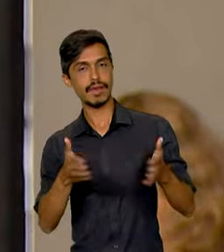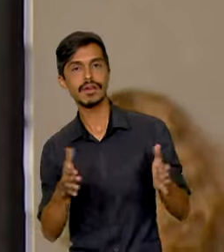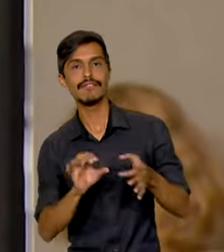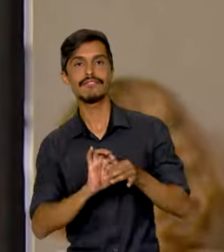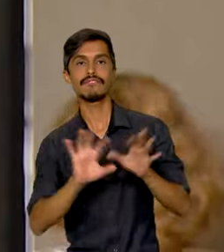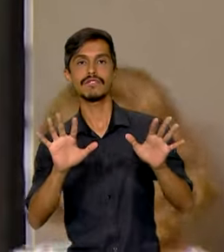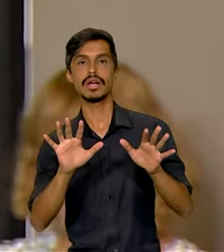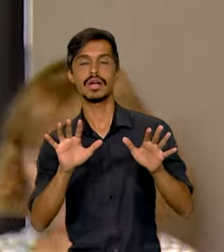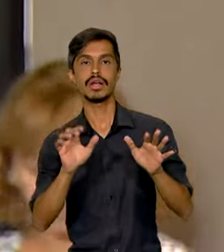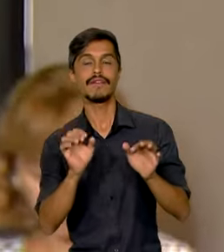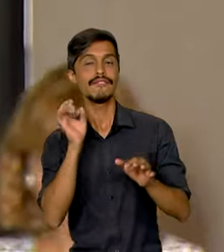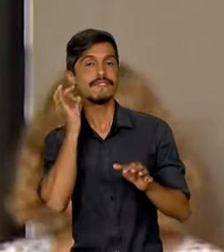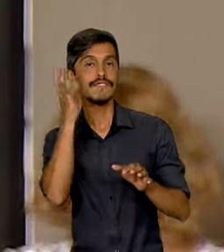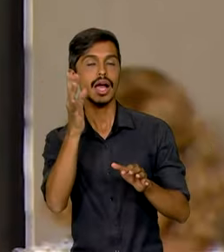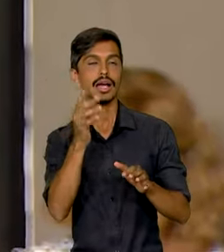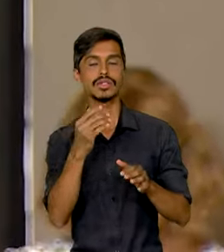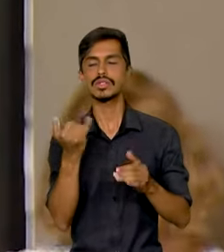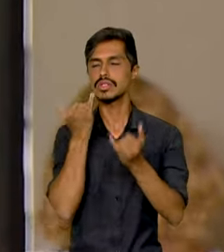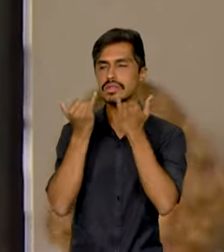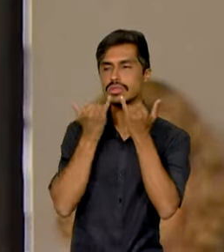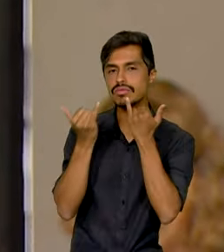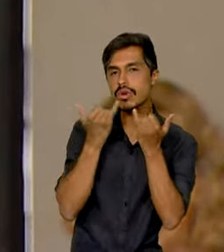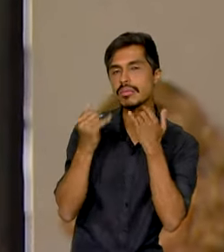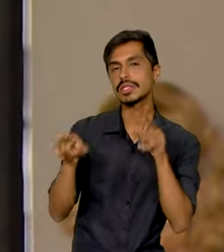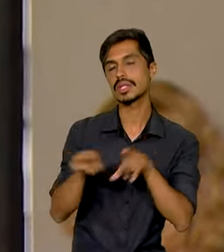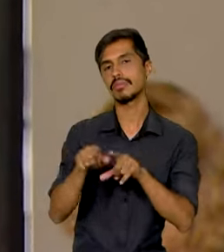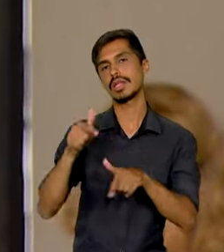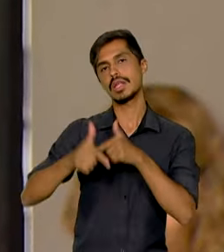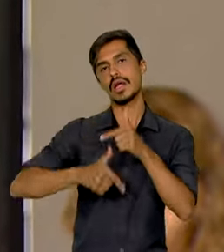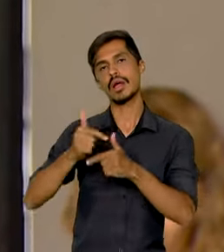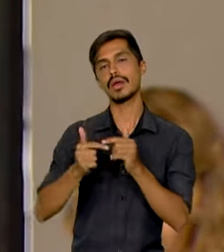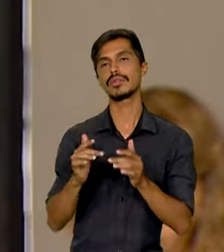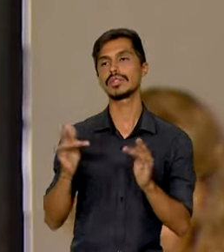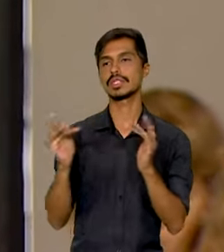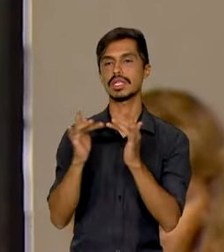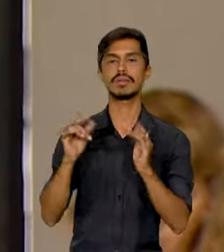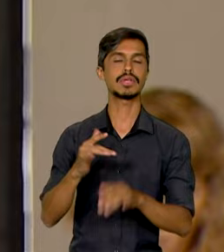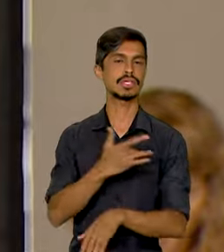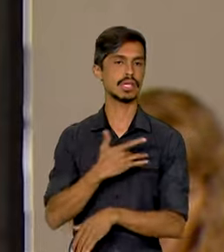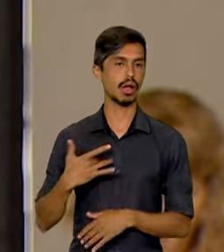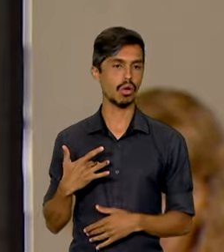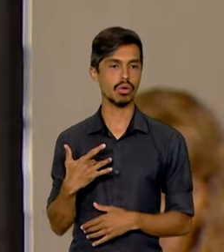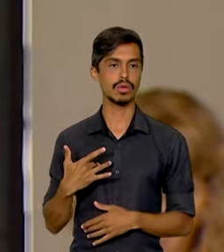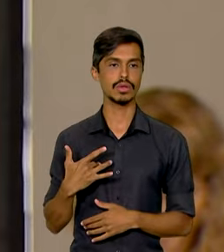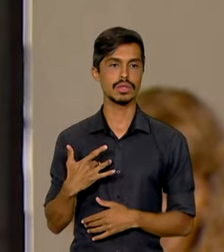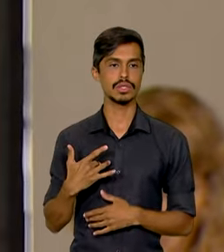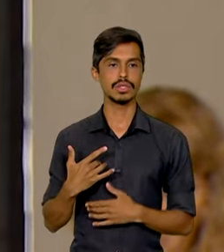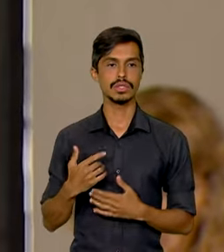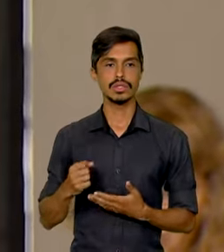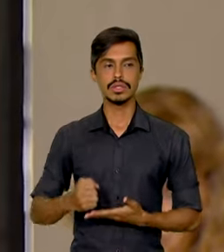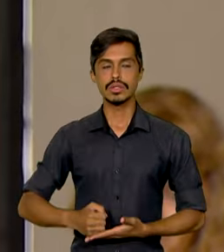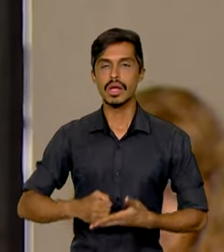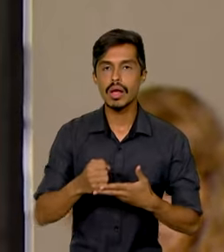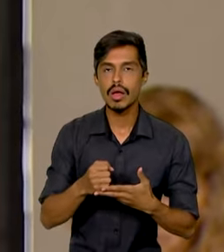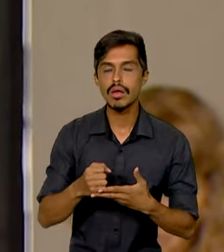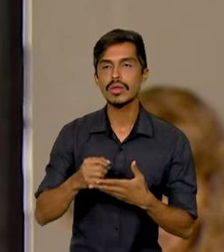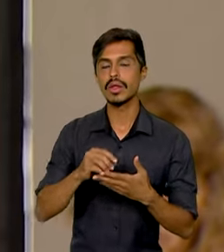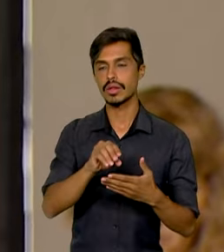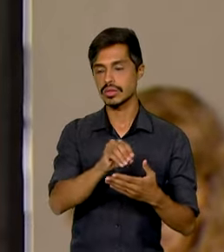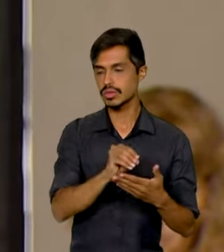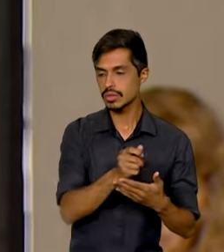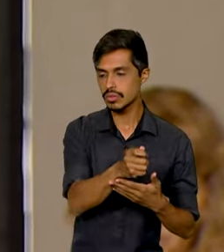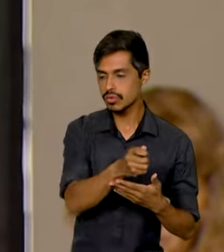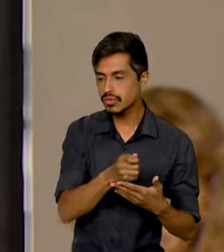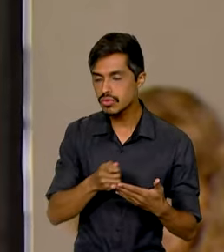dos usuários a informações e serviços relacionados à saúde, direcionando-os à página do Ministério